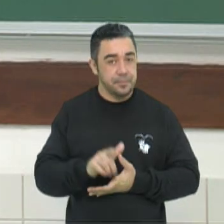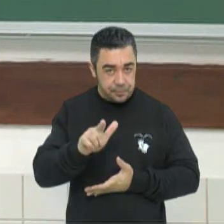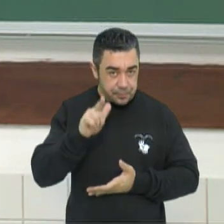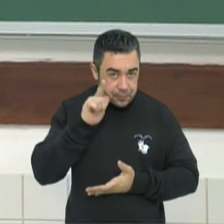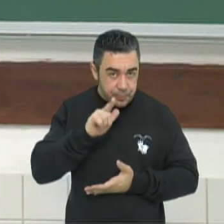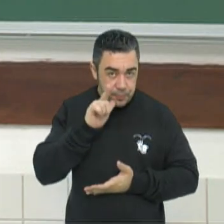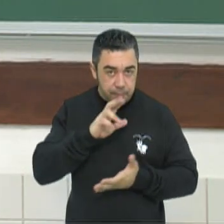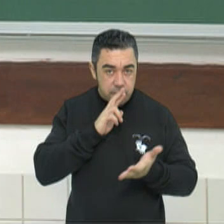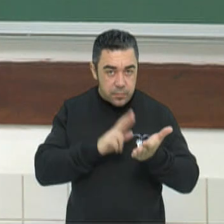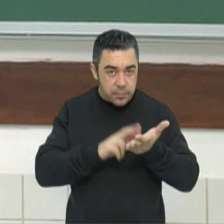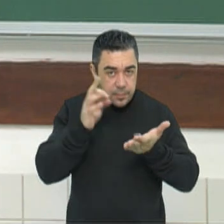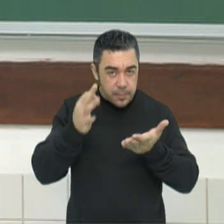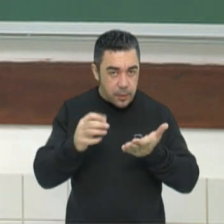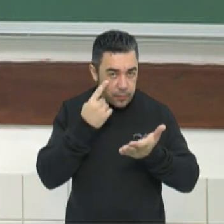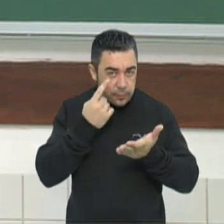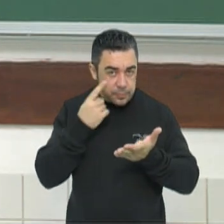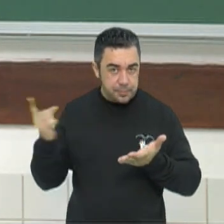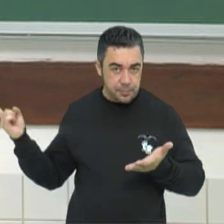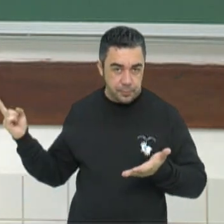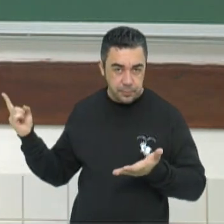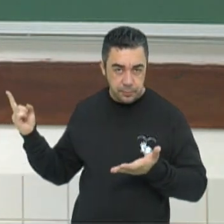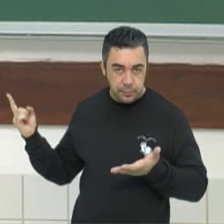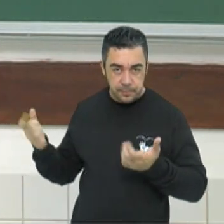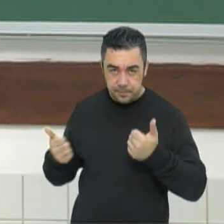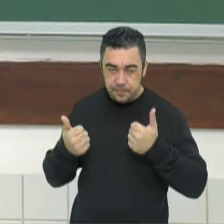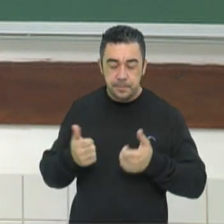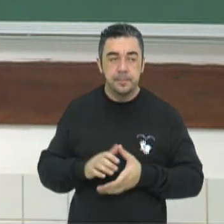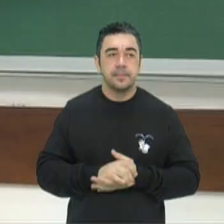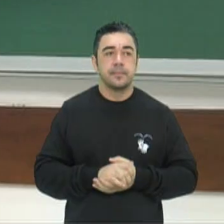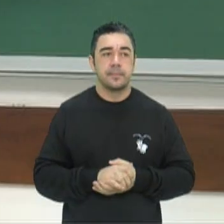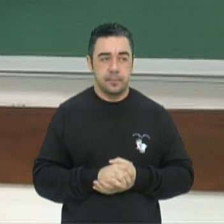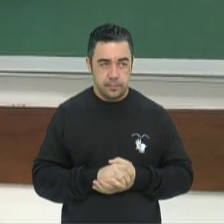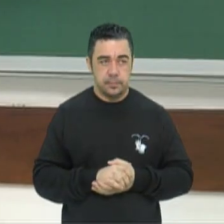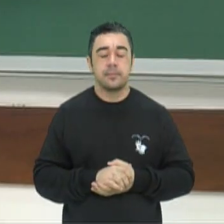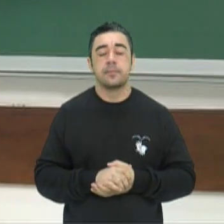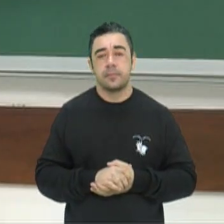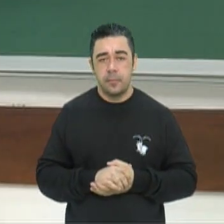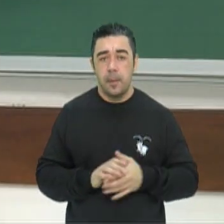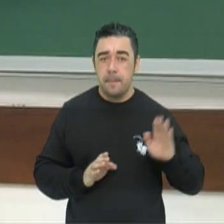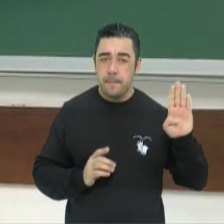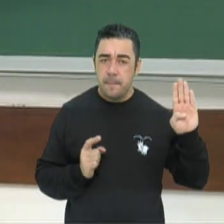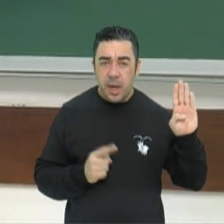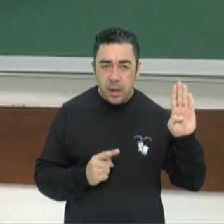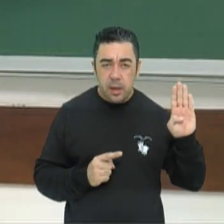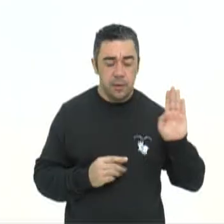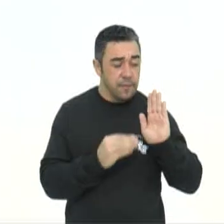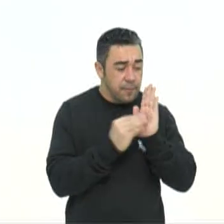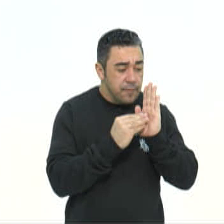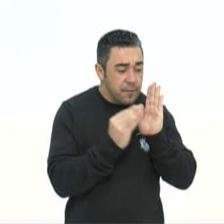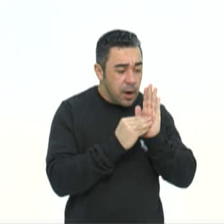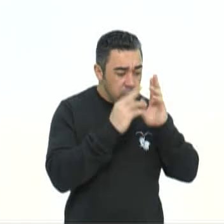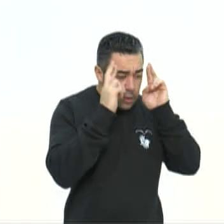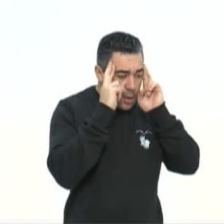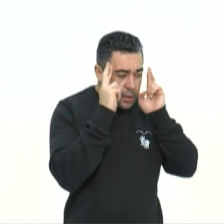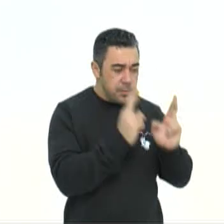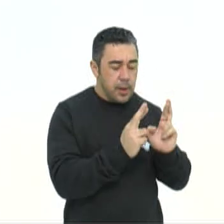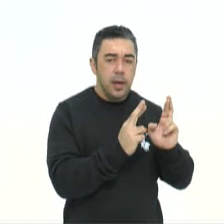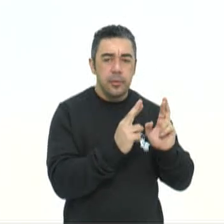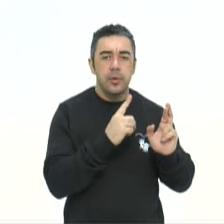Conseguiu acertar? Vamos conferir a resposta certa? Vamos lá? Foram desrespeitados e atacados